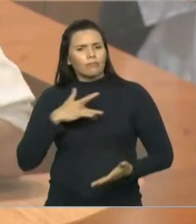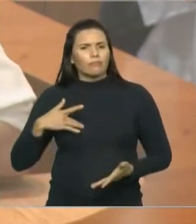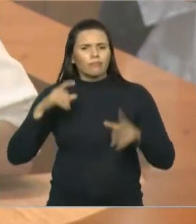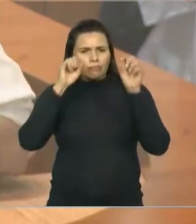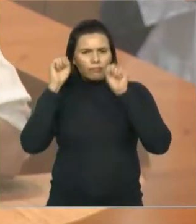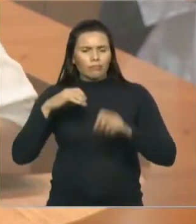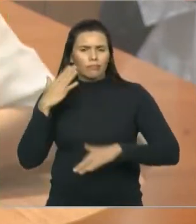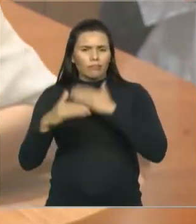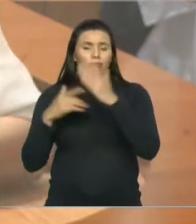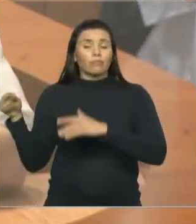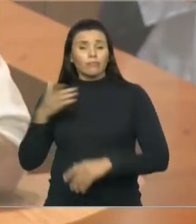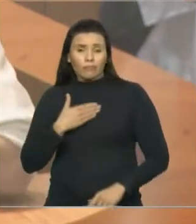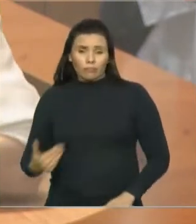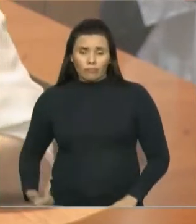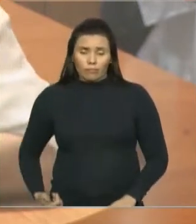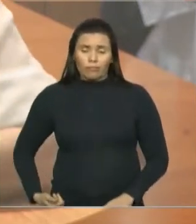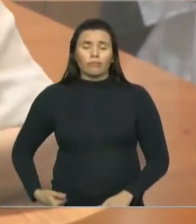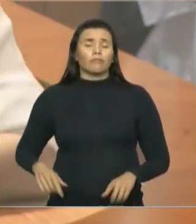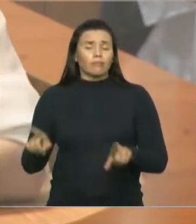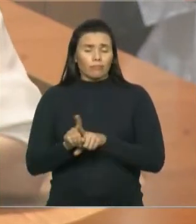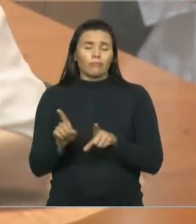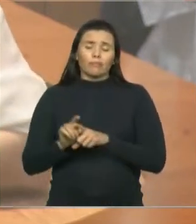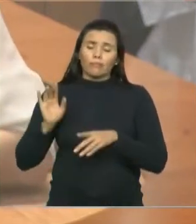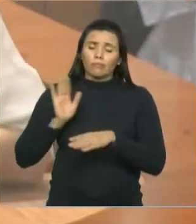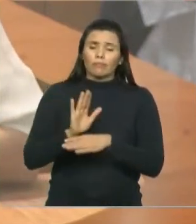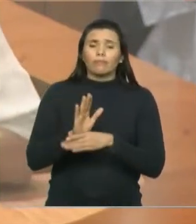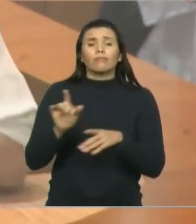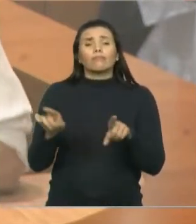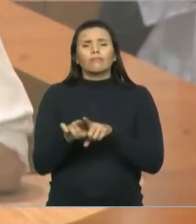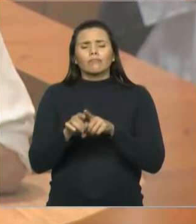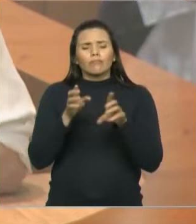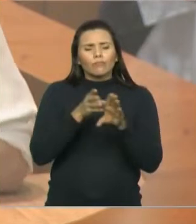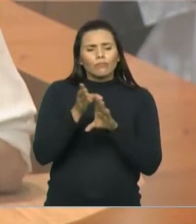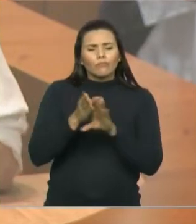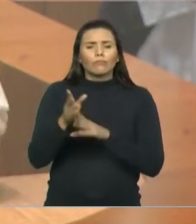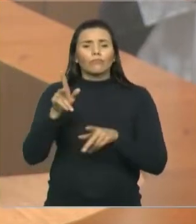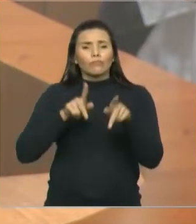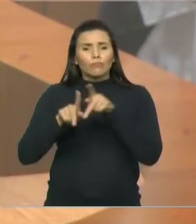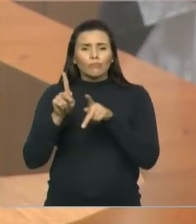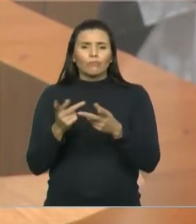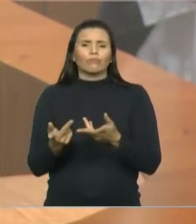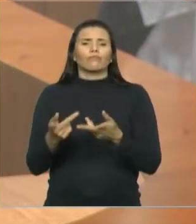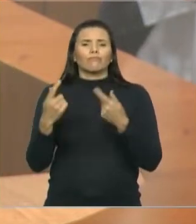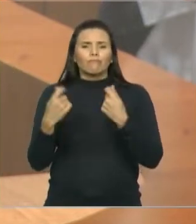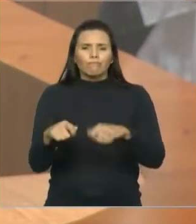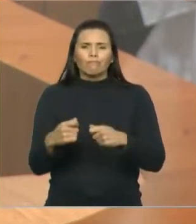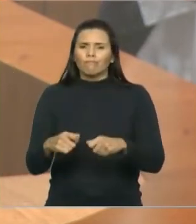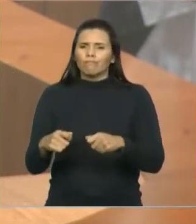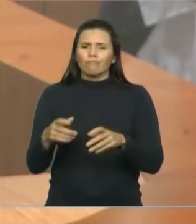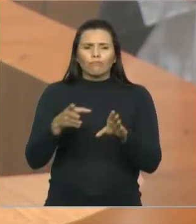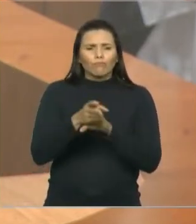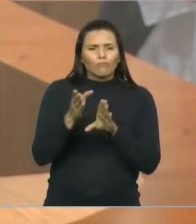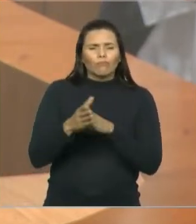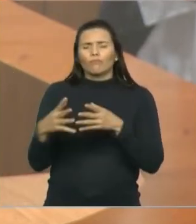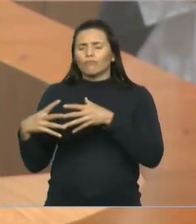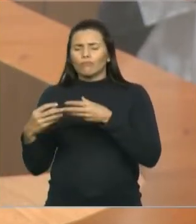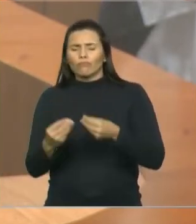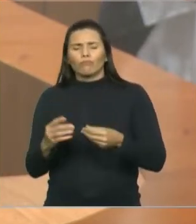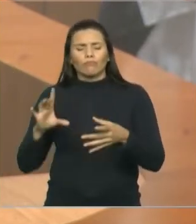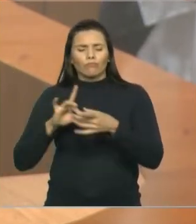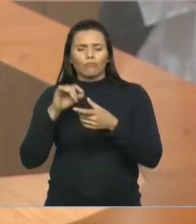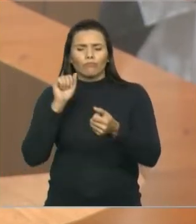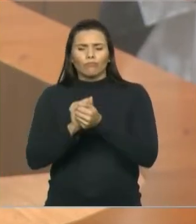passar também pela população. Os conselhos têm que estar juntos, né? Então, eu acho que agora nós